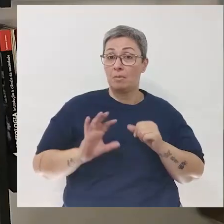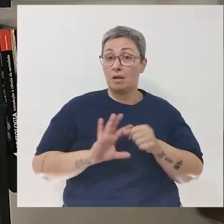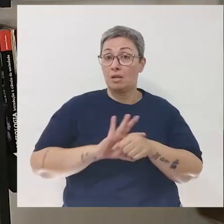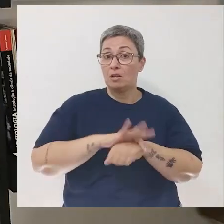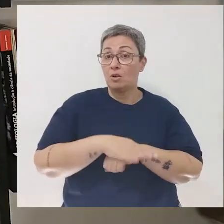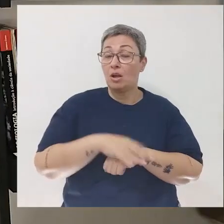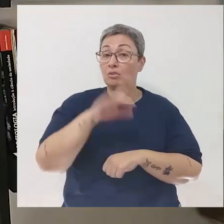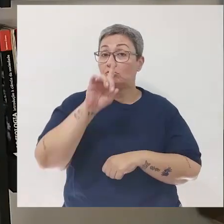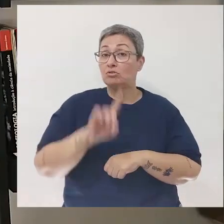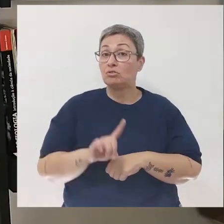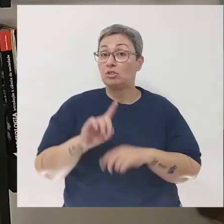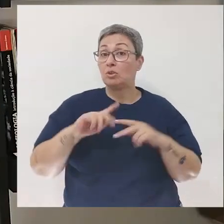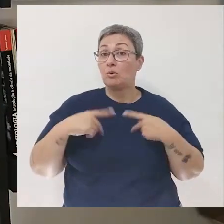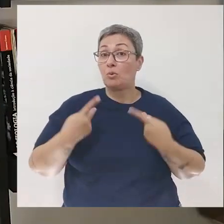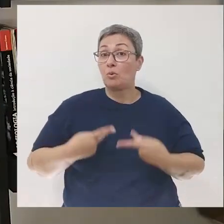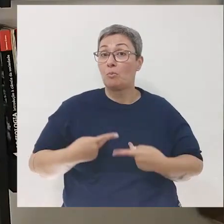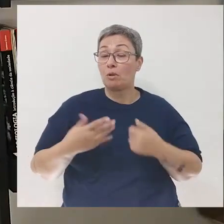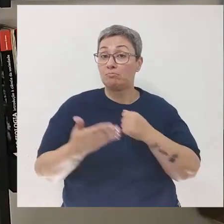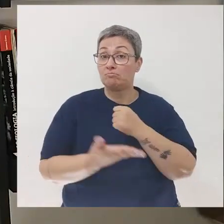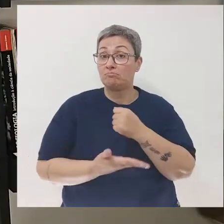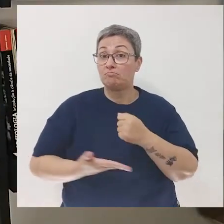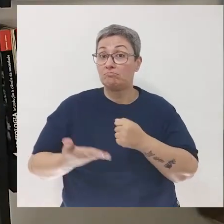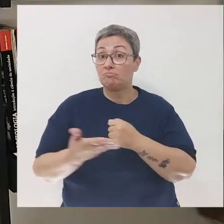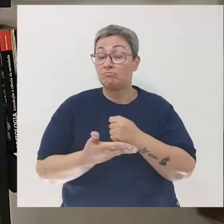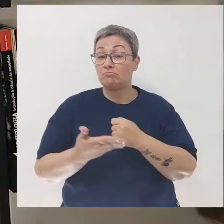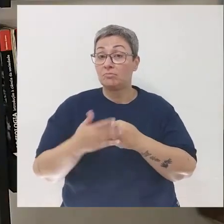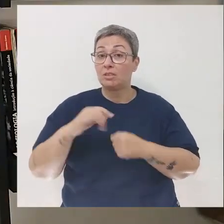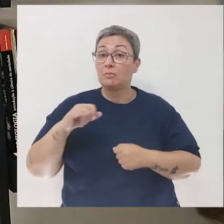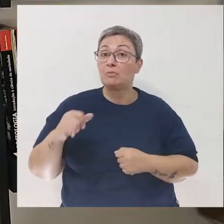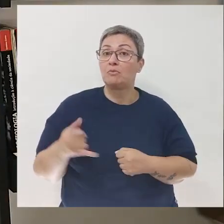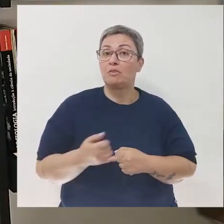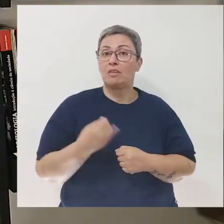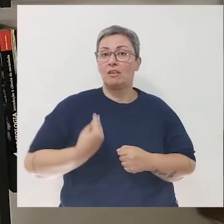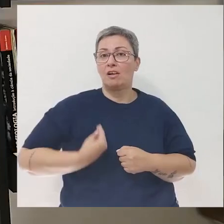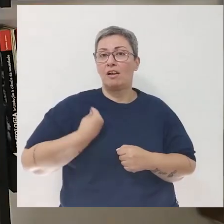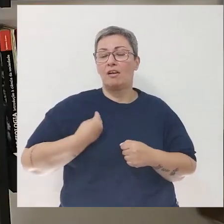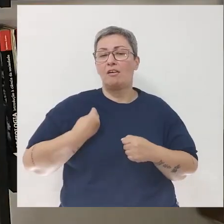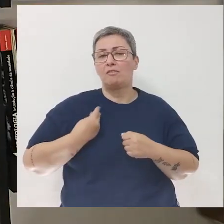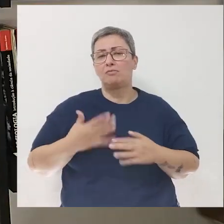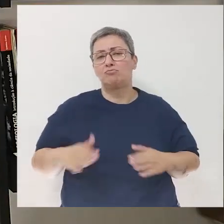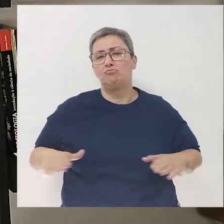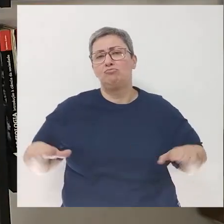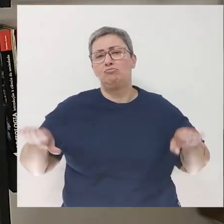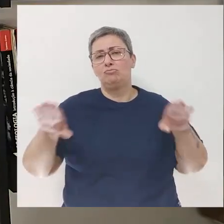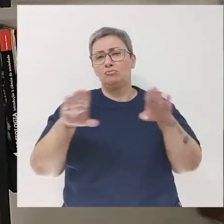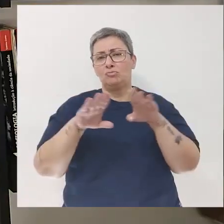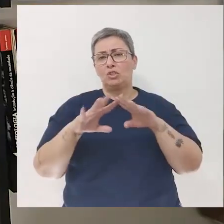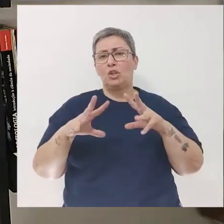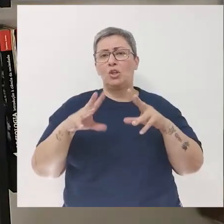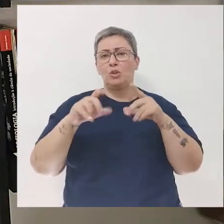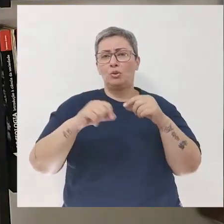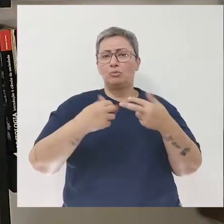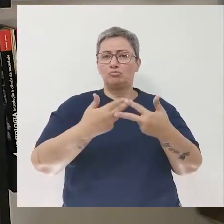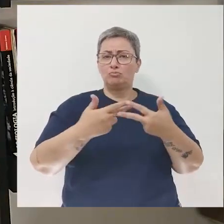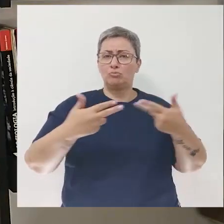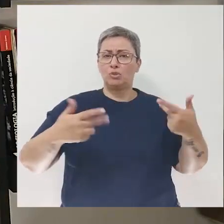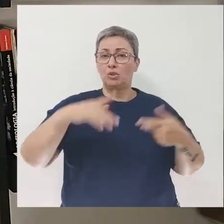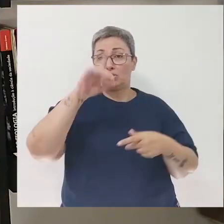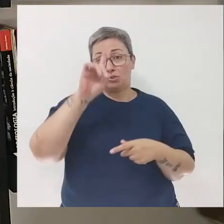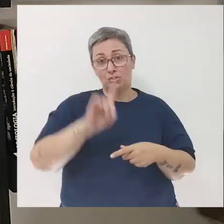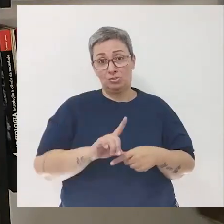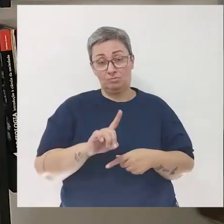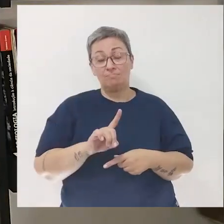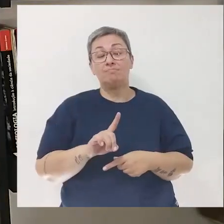humano essencial para aproveitarmos plenamente da vida e de todos os demais direitos que temos,